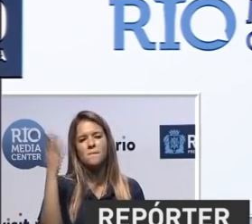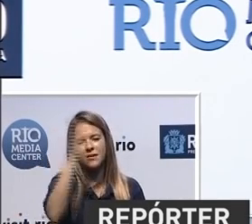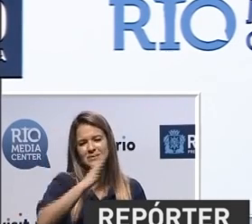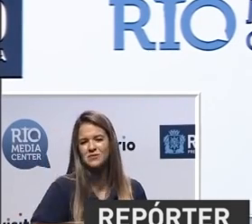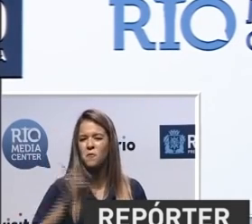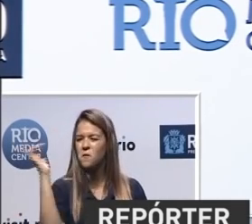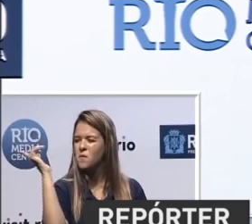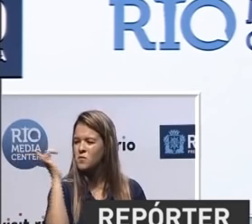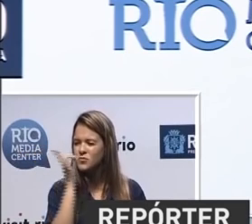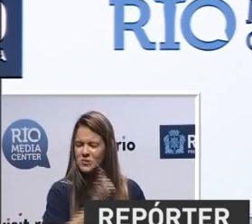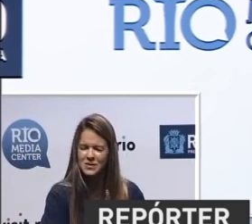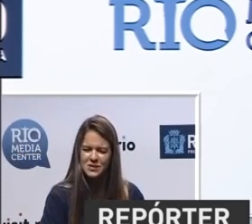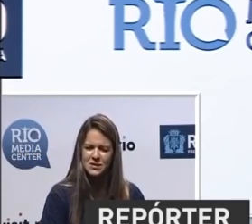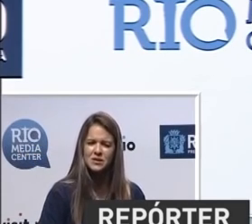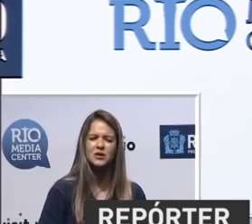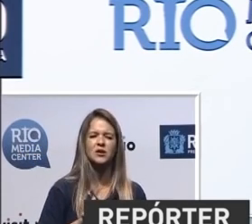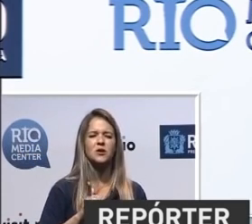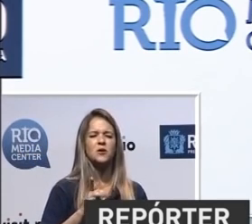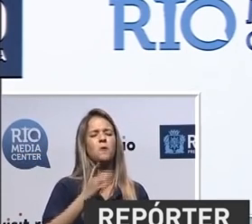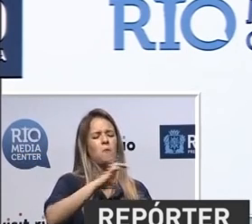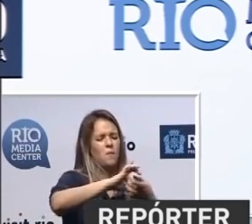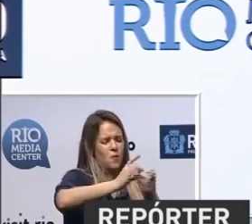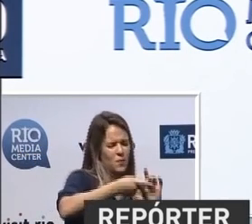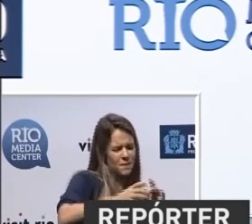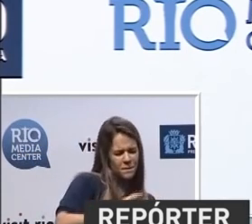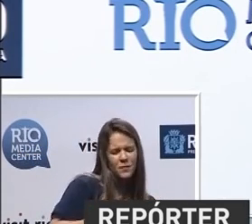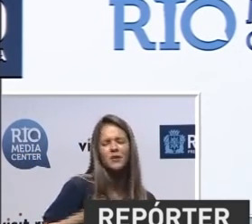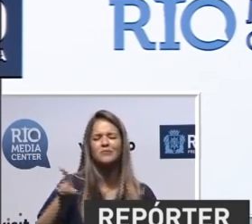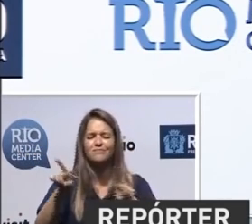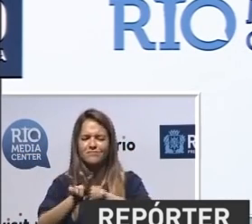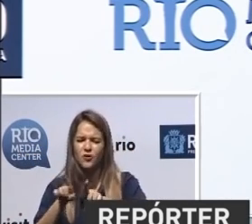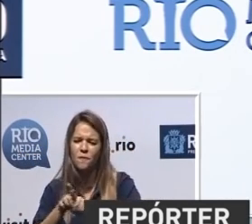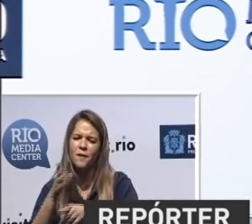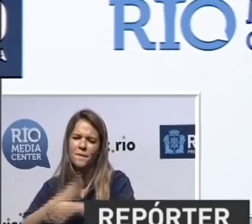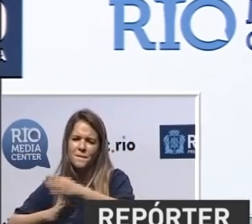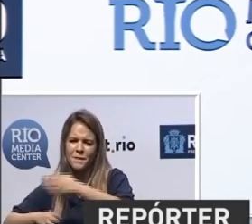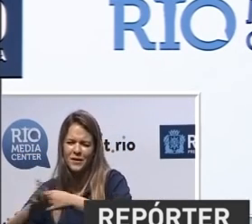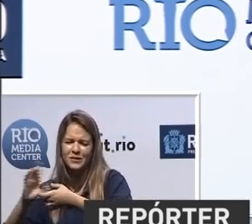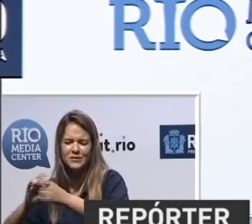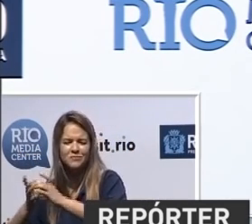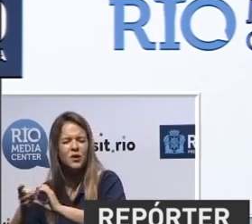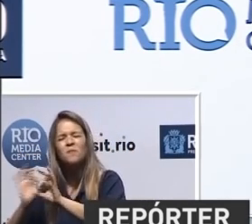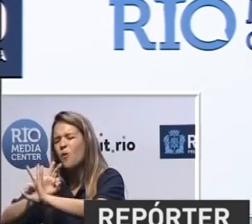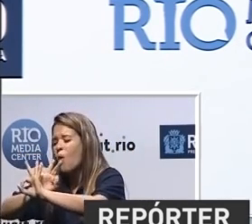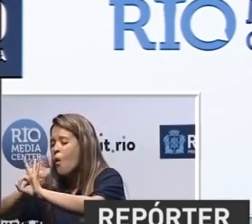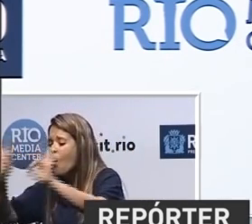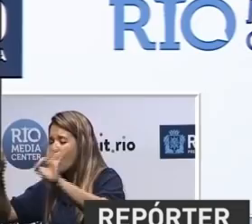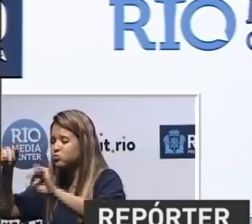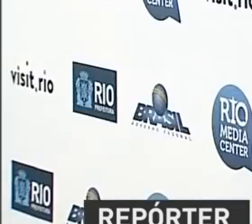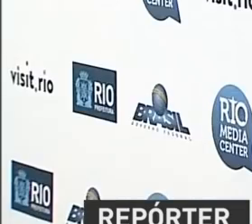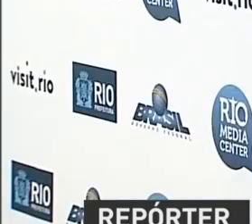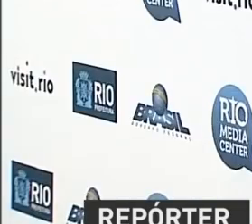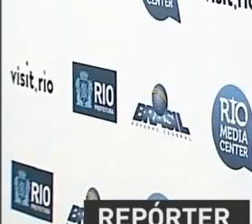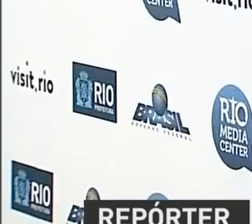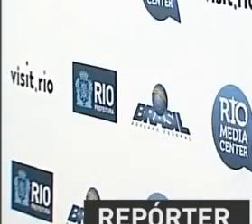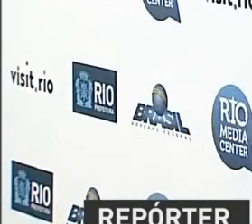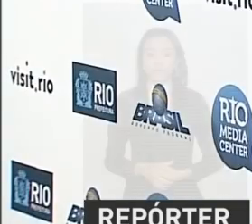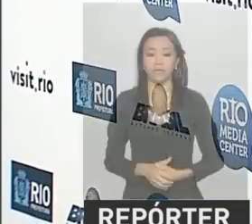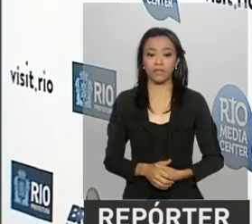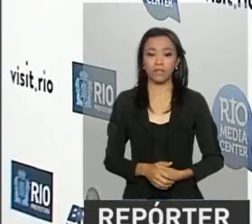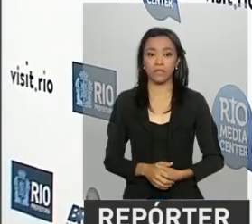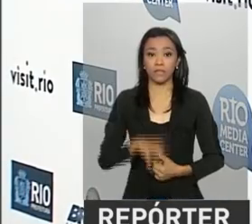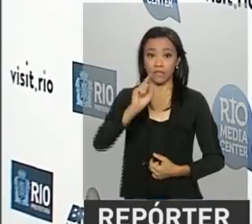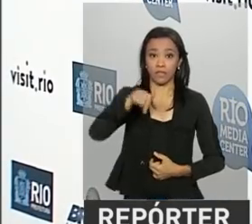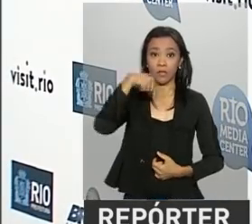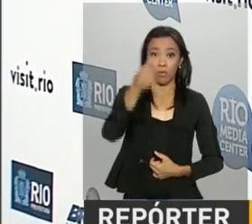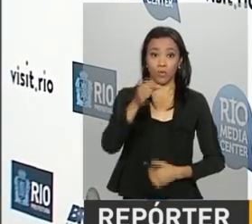olímpico quanto no esporte paralímpico. No esporte paralímpico, uma extraordinária participação. E depois do sucesso